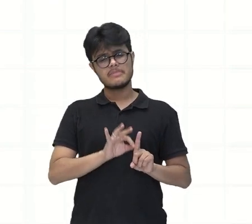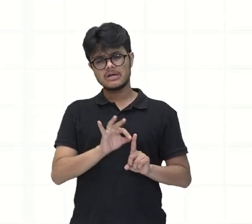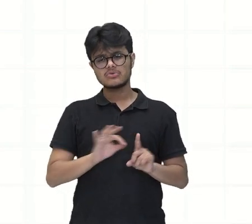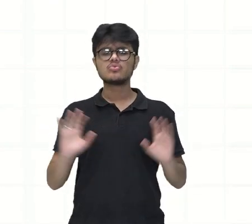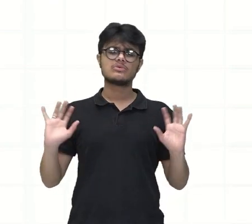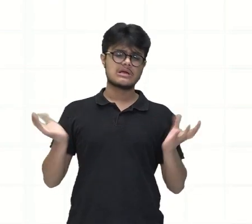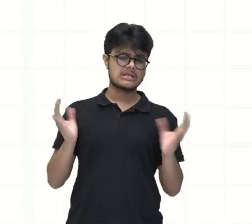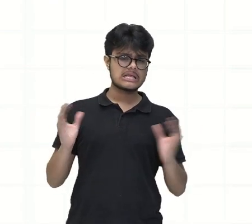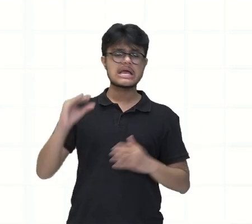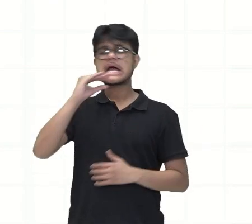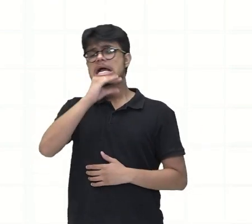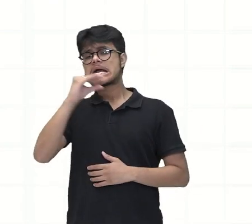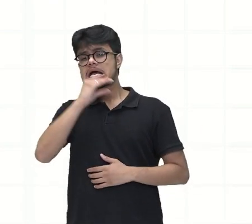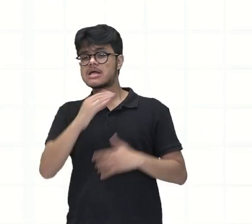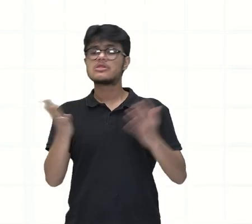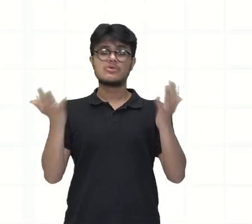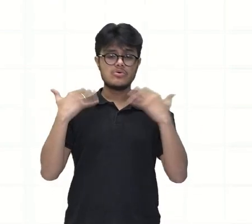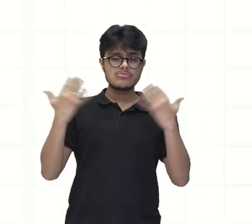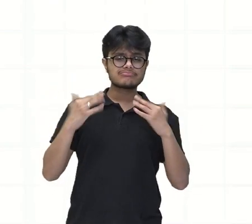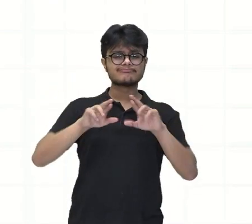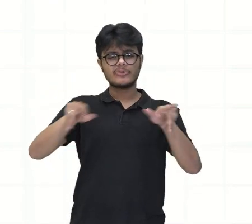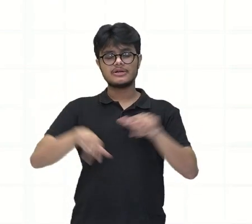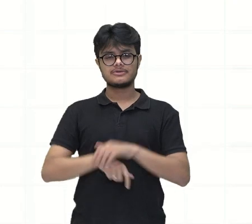pelo calor nestas regiões.